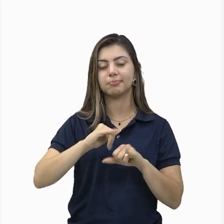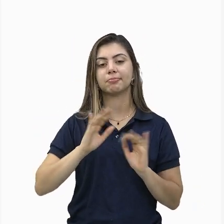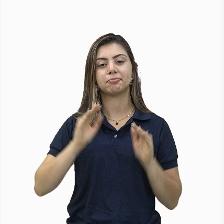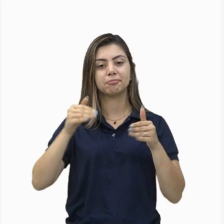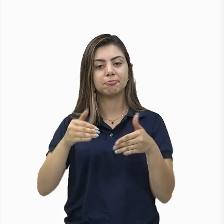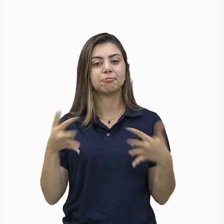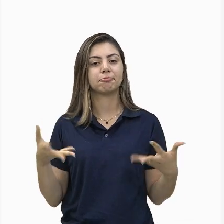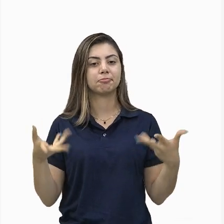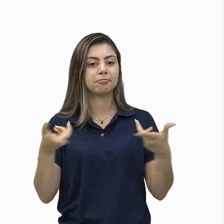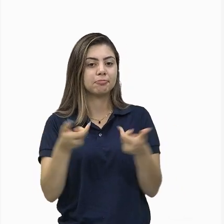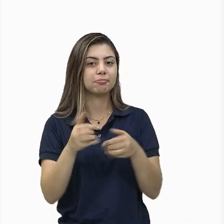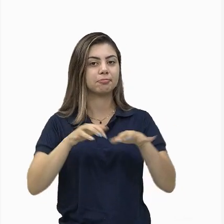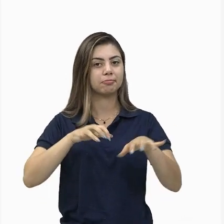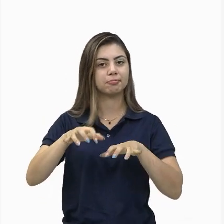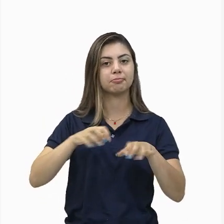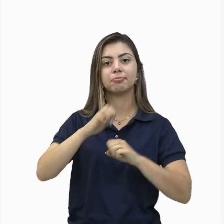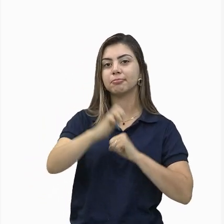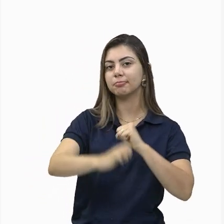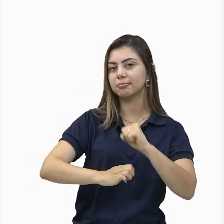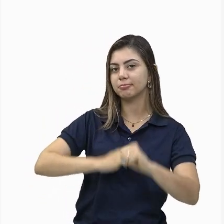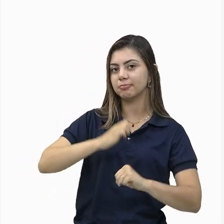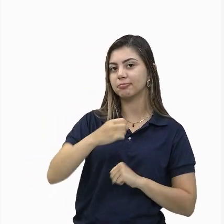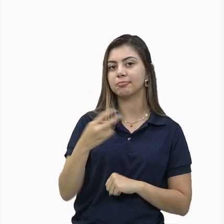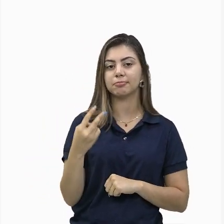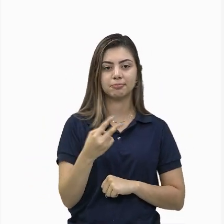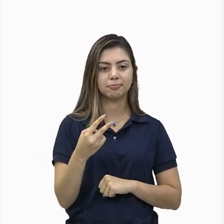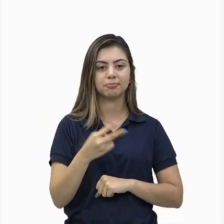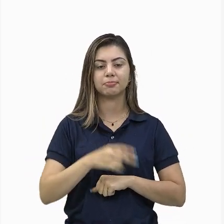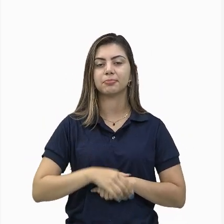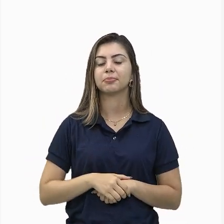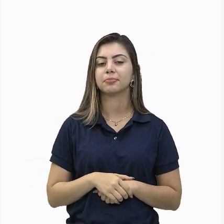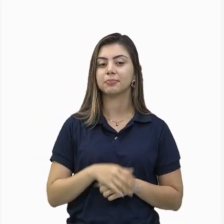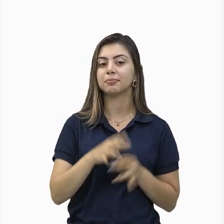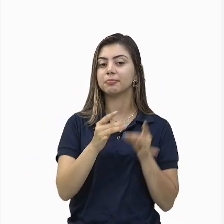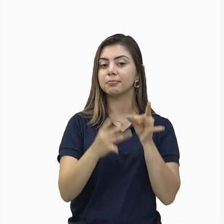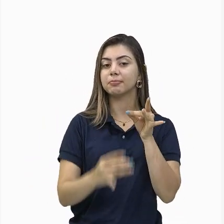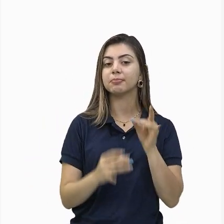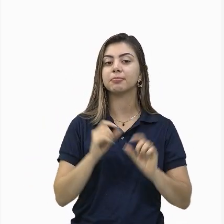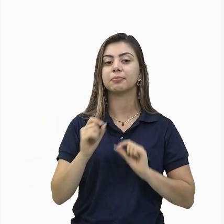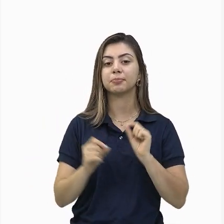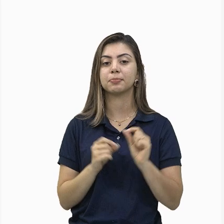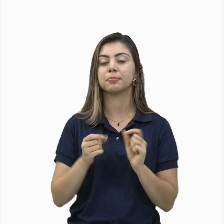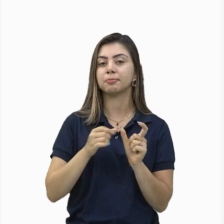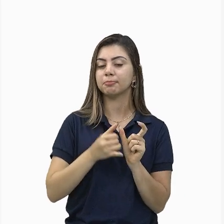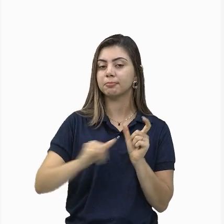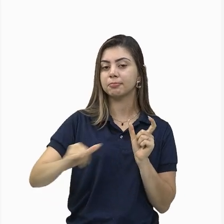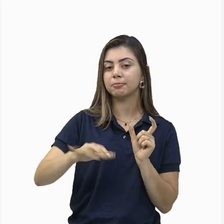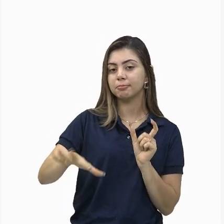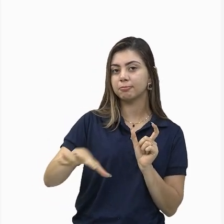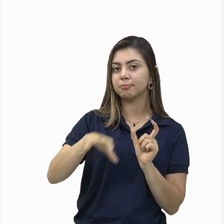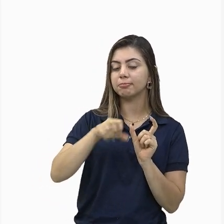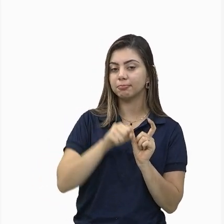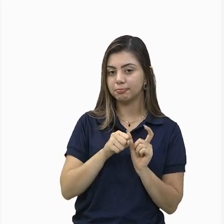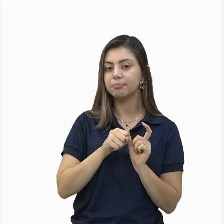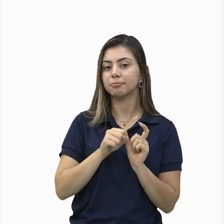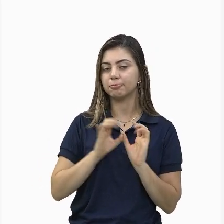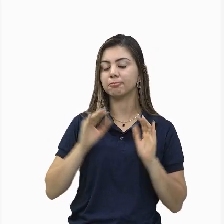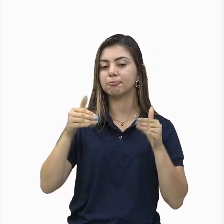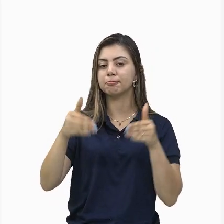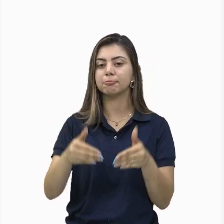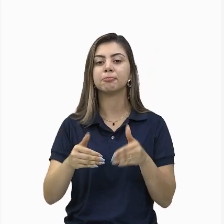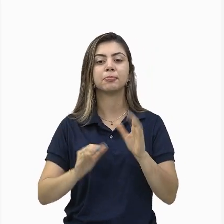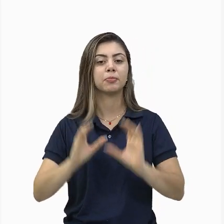as maravilhas do movimento dos elétrons 2. Detalhamento, receptores